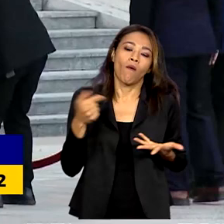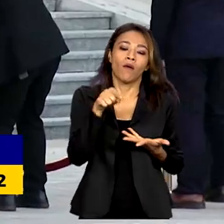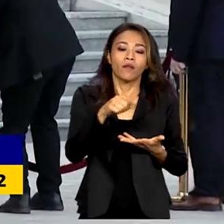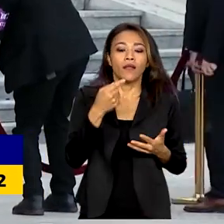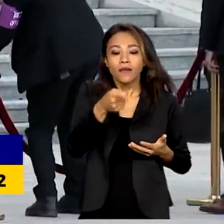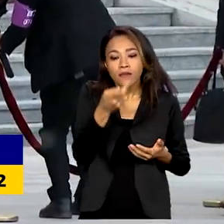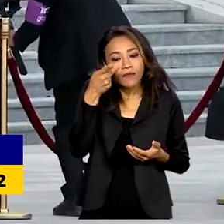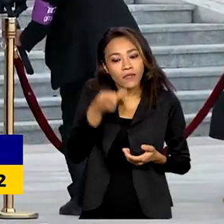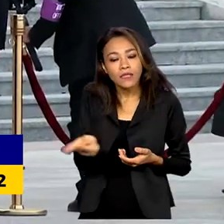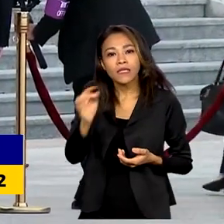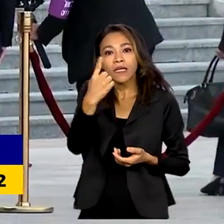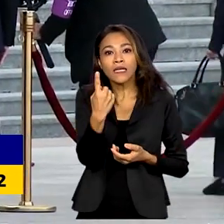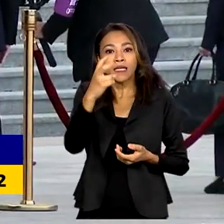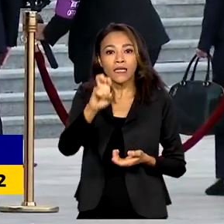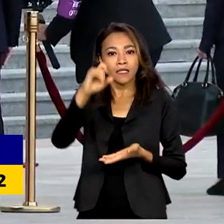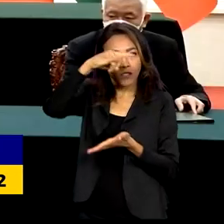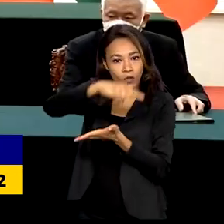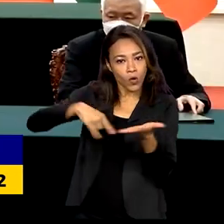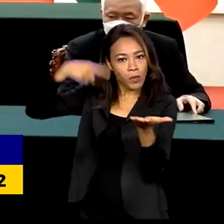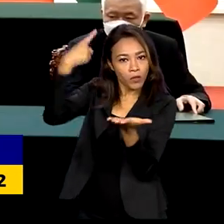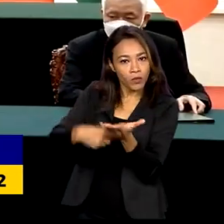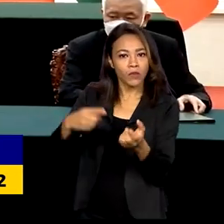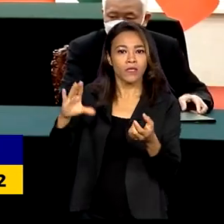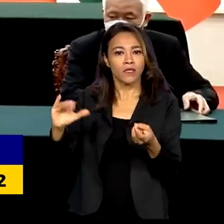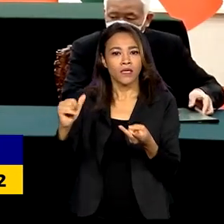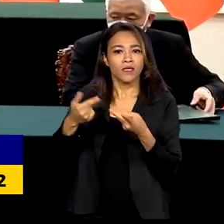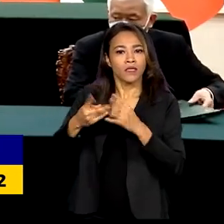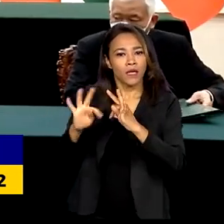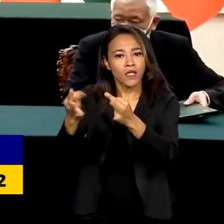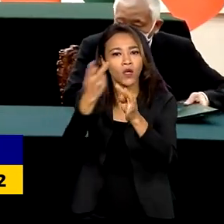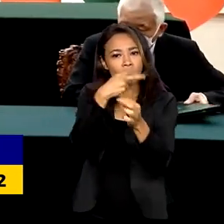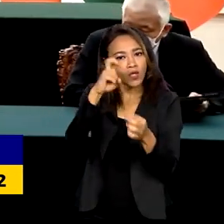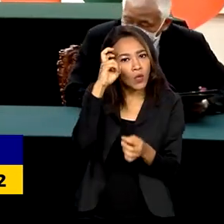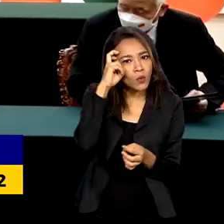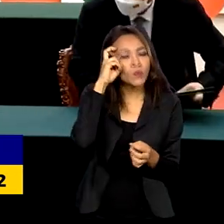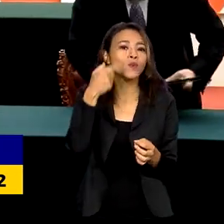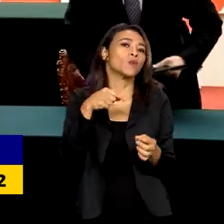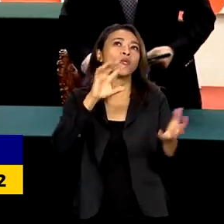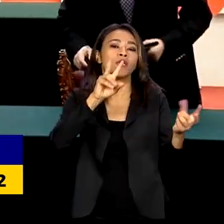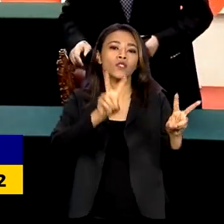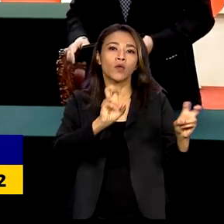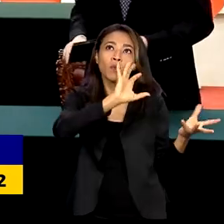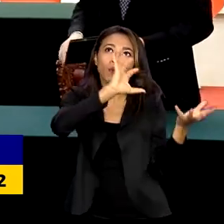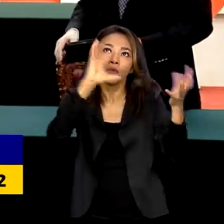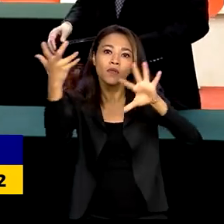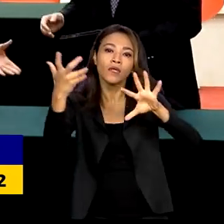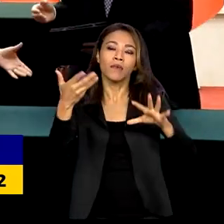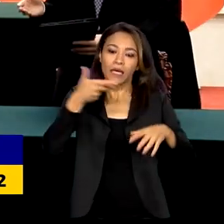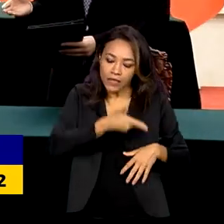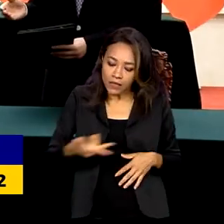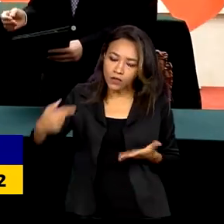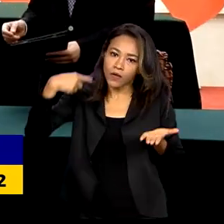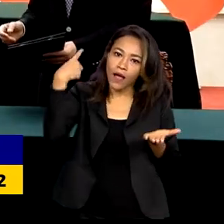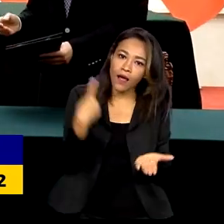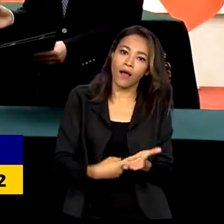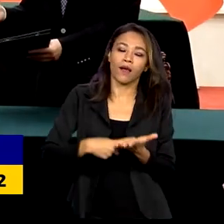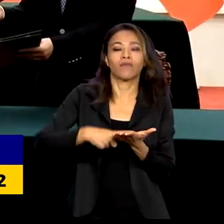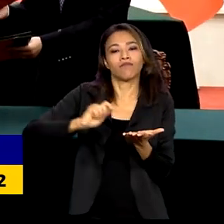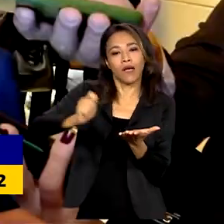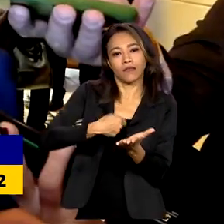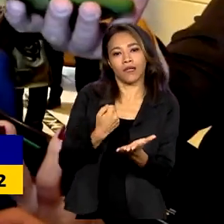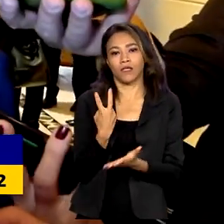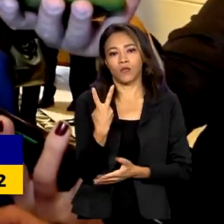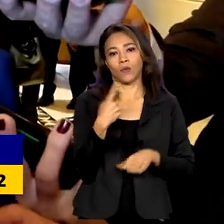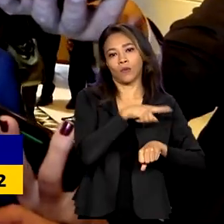15 acordos de cooperação em áreas como ciência, tecnologia, cultura e mudanças climáticas foram assinados entre os dois